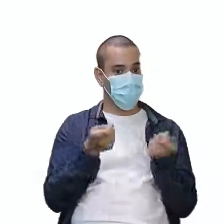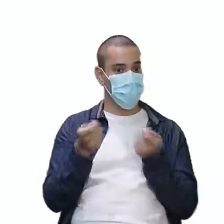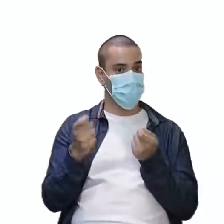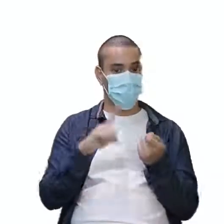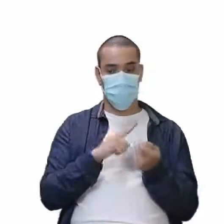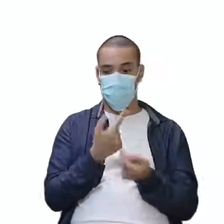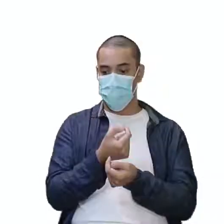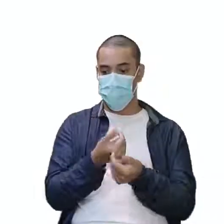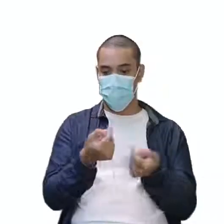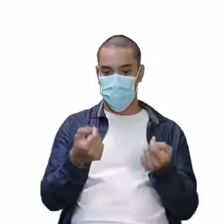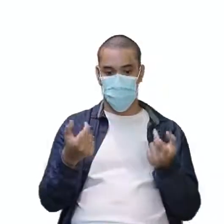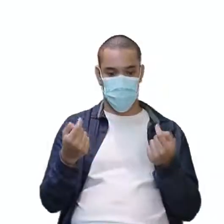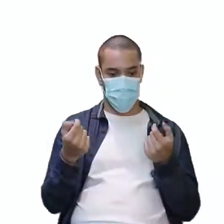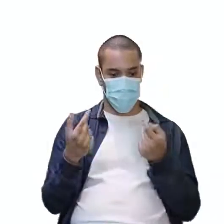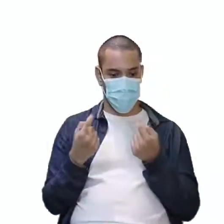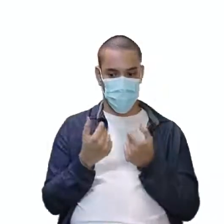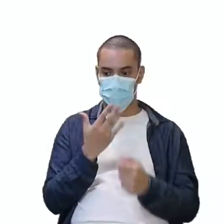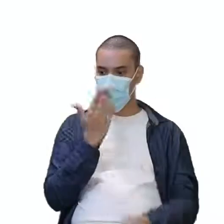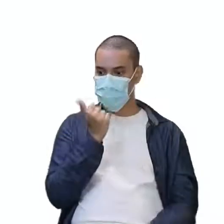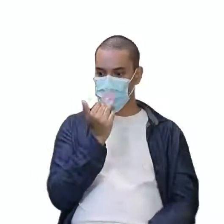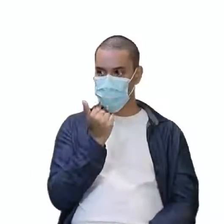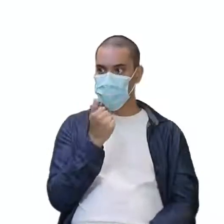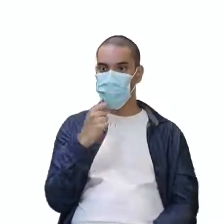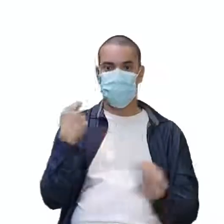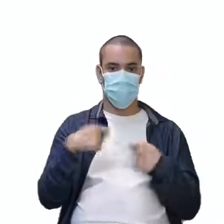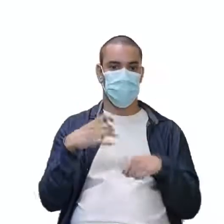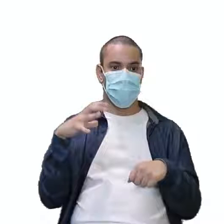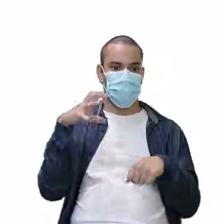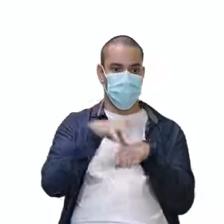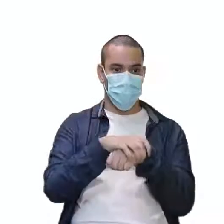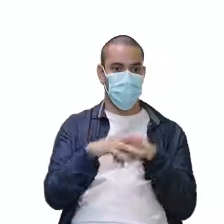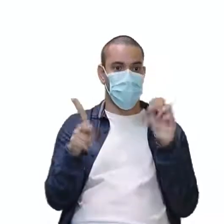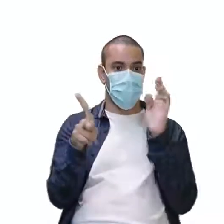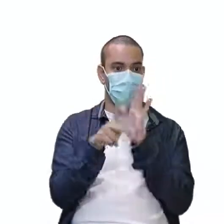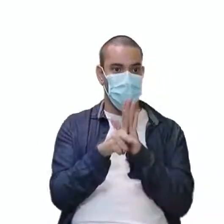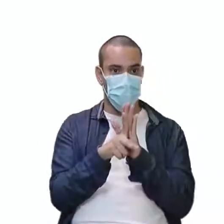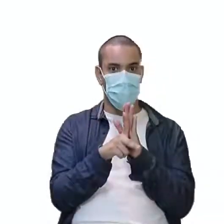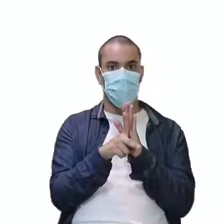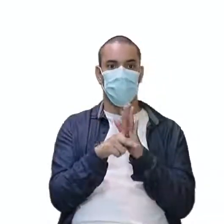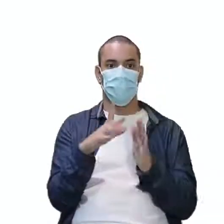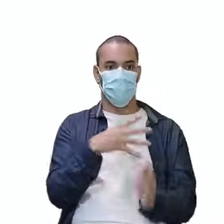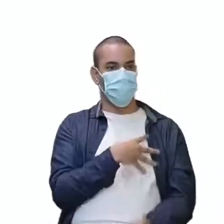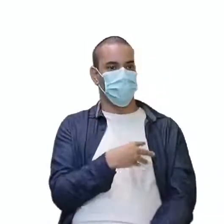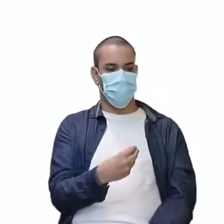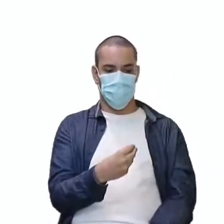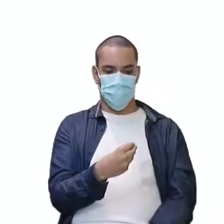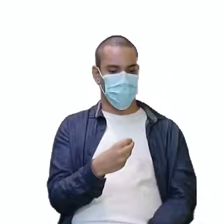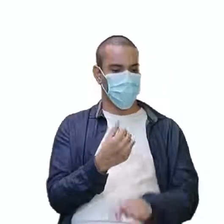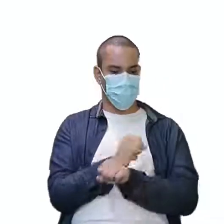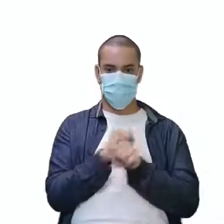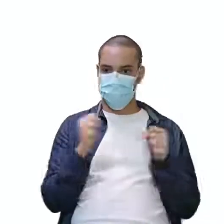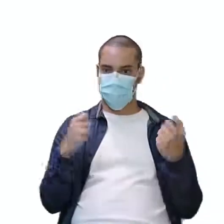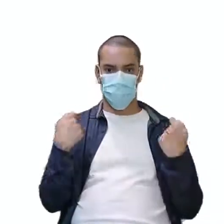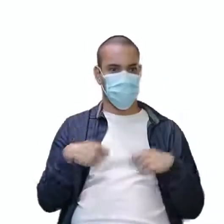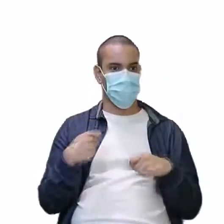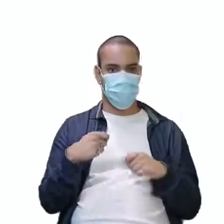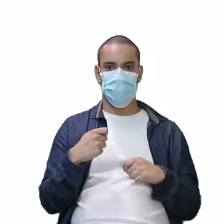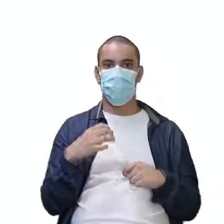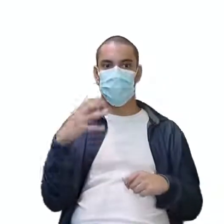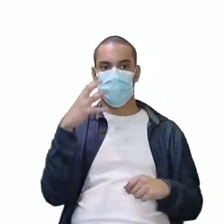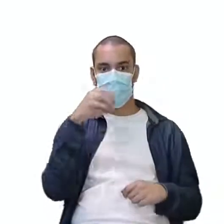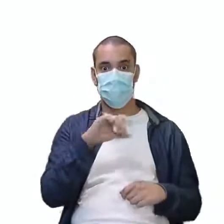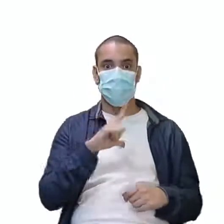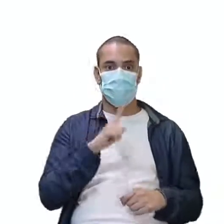pouco recurso alimentar. Então, teve uma ninhada com muito filhote. Ah, não vai ser o suficiente. Isso, existe